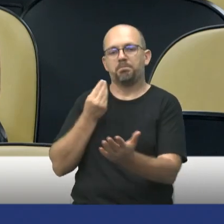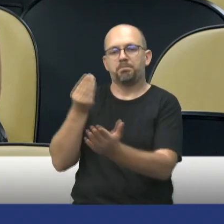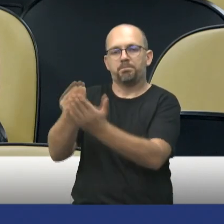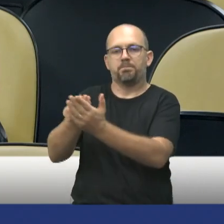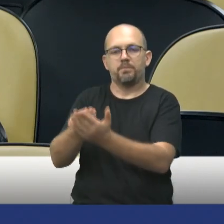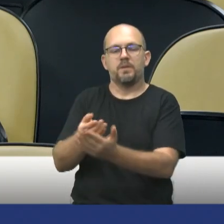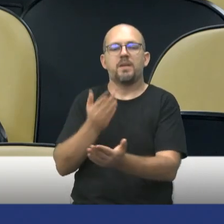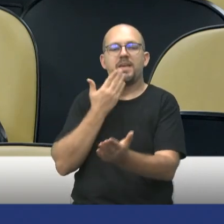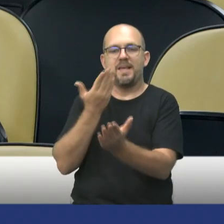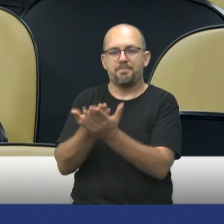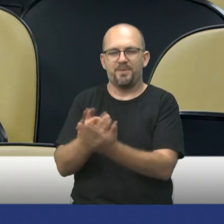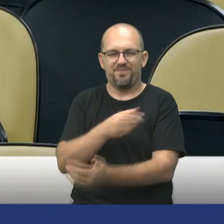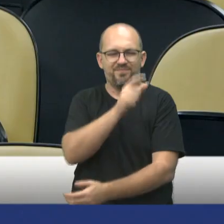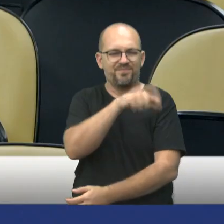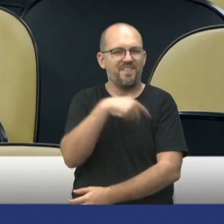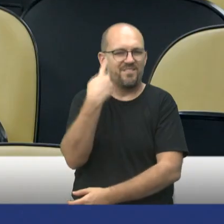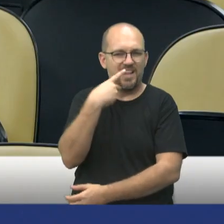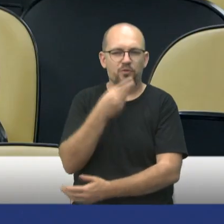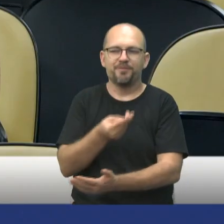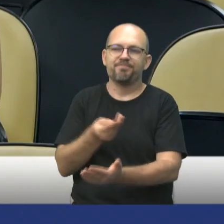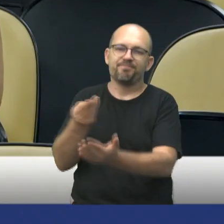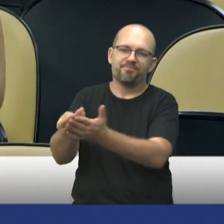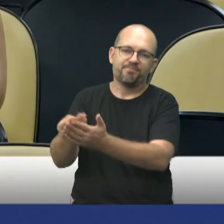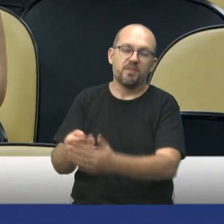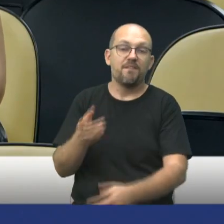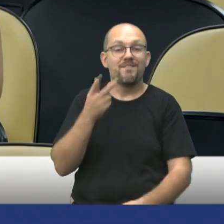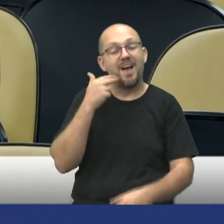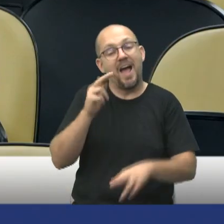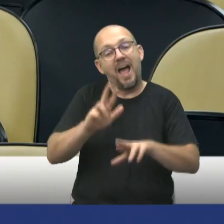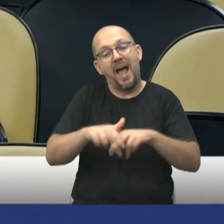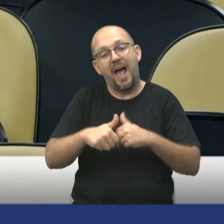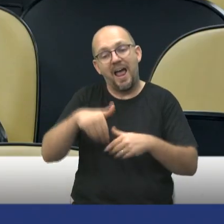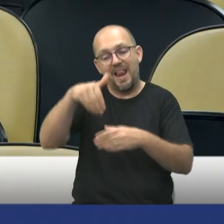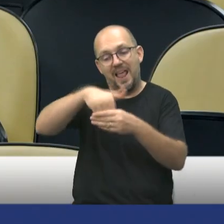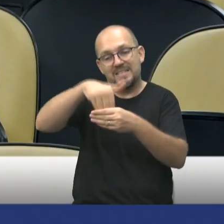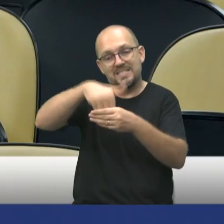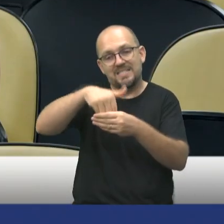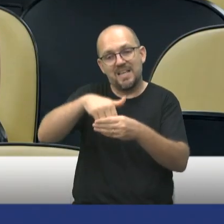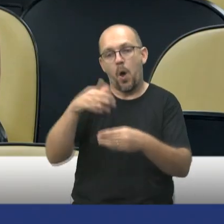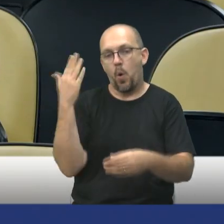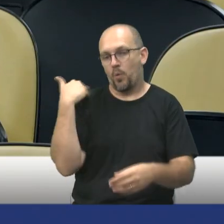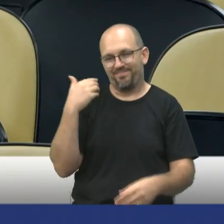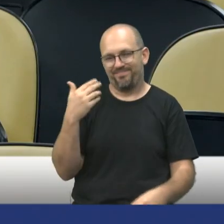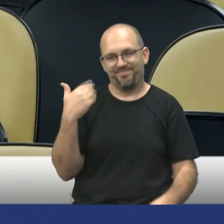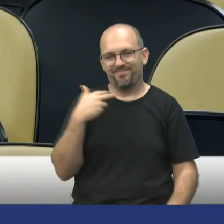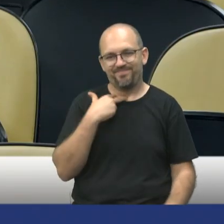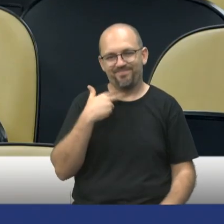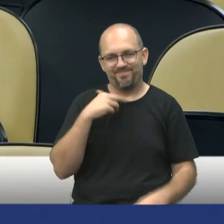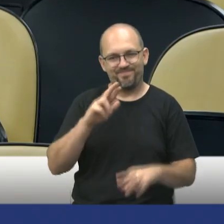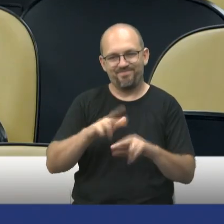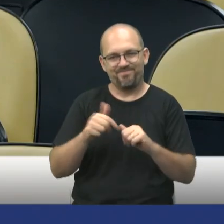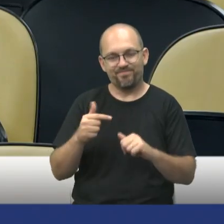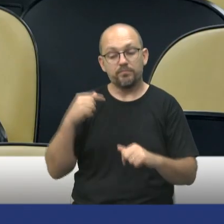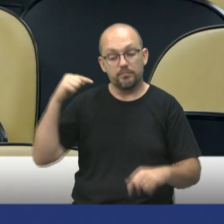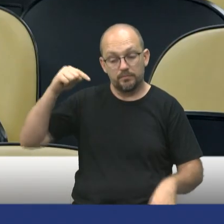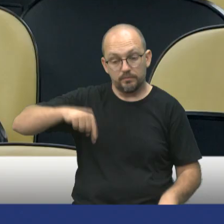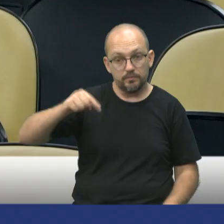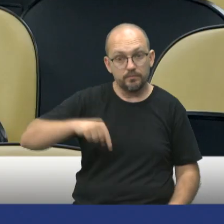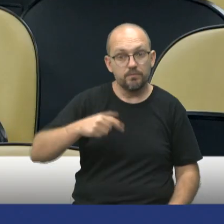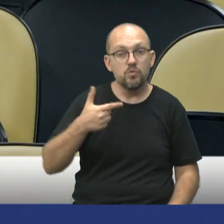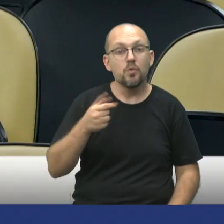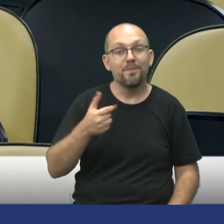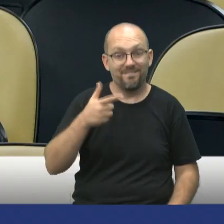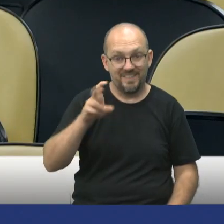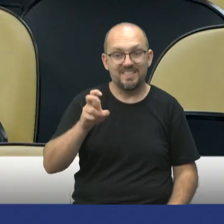casa, foi nos passado que, devido ao ano eleitoral, não poderia ser feito naquele ano e que seria feito agora uma demanda em